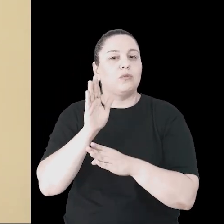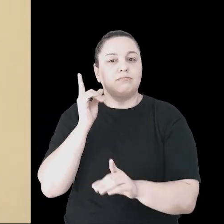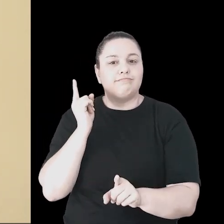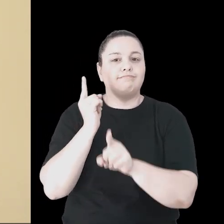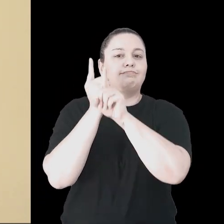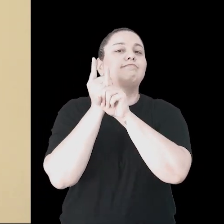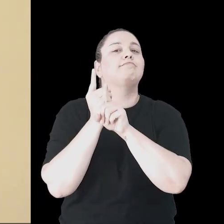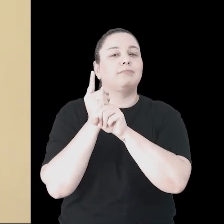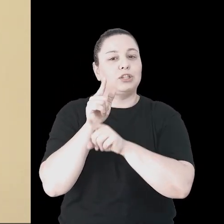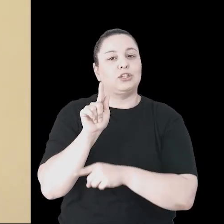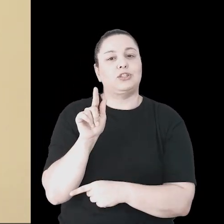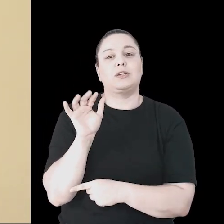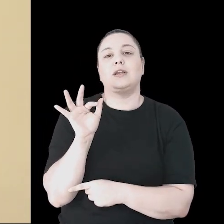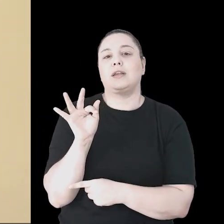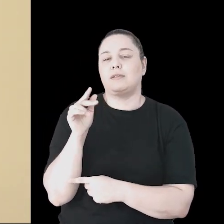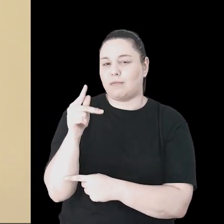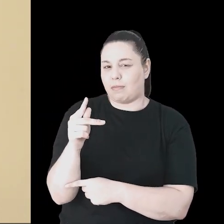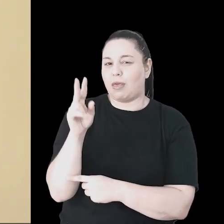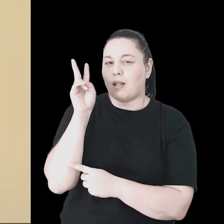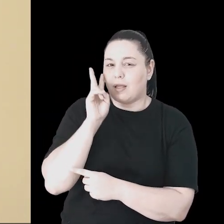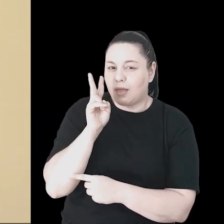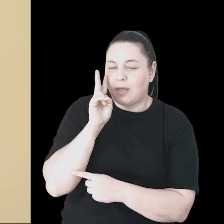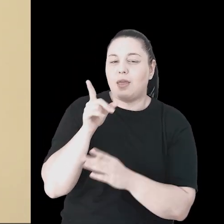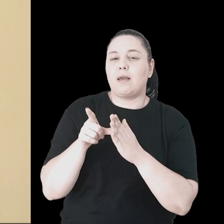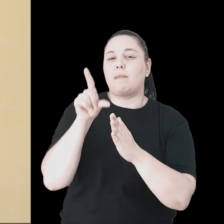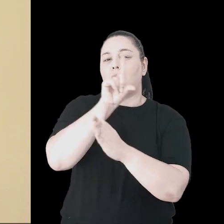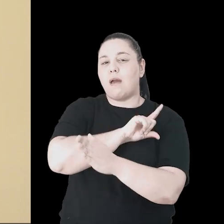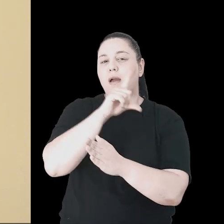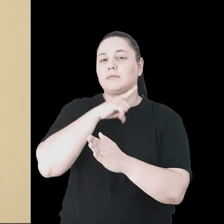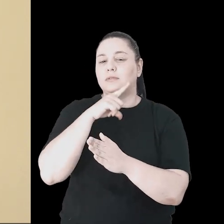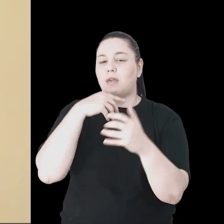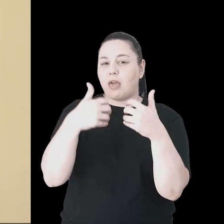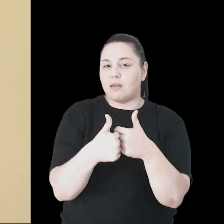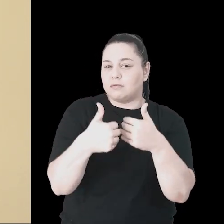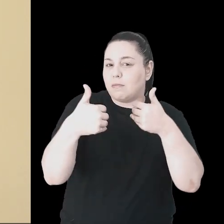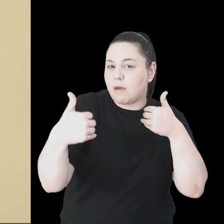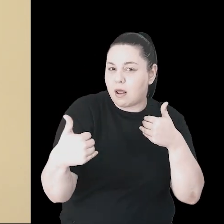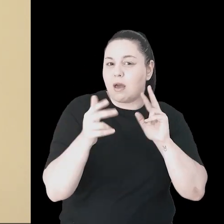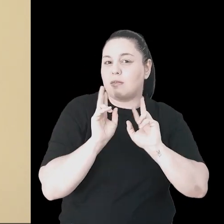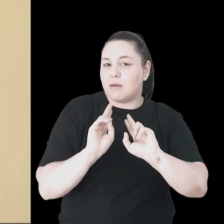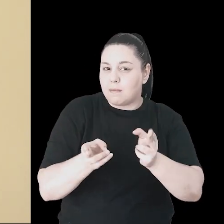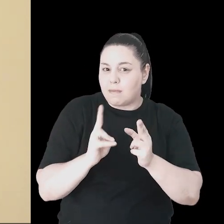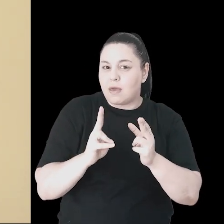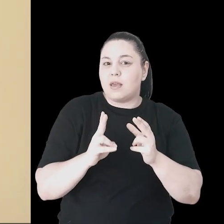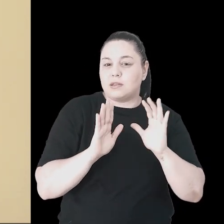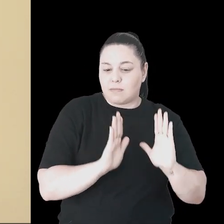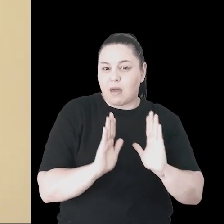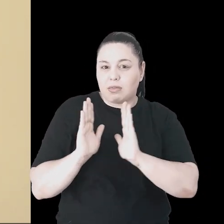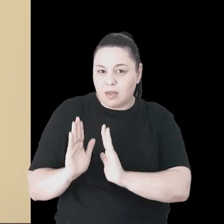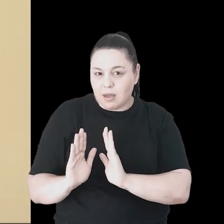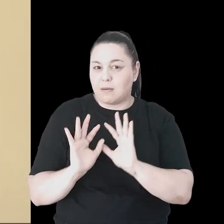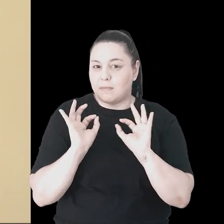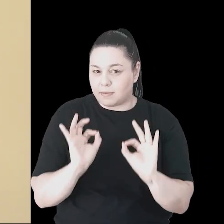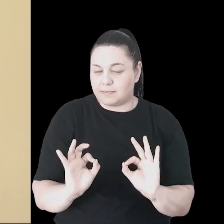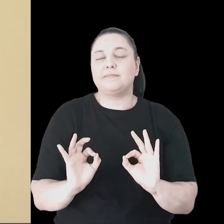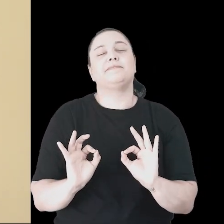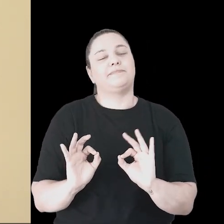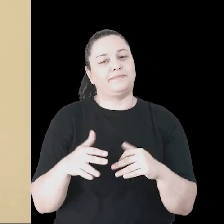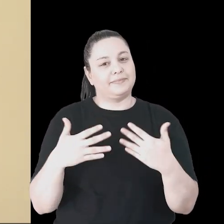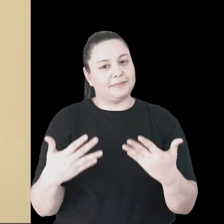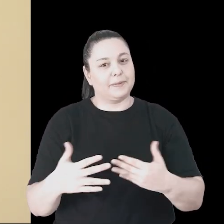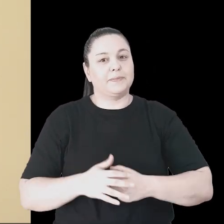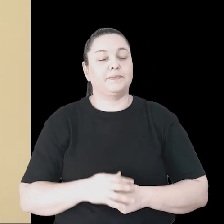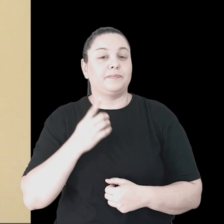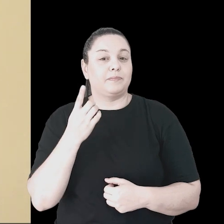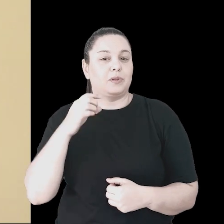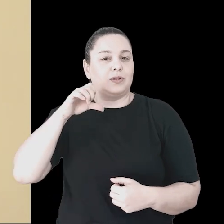pesquisadores para a descoberta da proteína GFP, aquela que era separada da equorina na mesma etapa